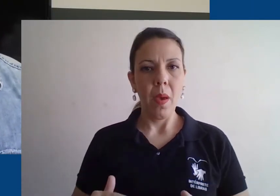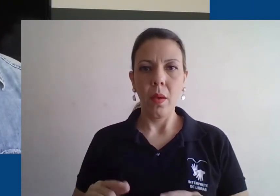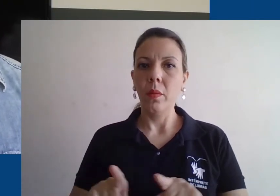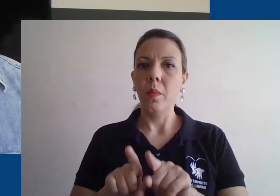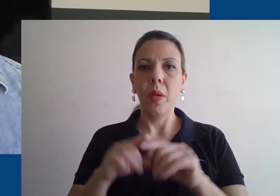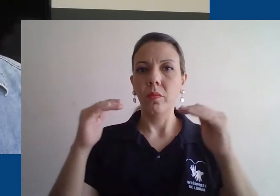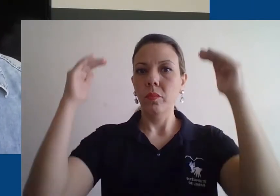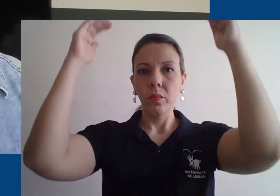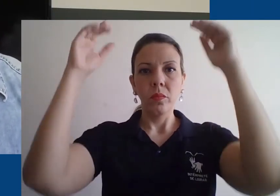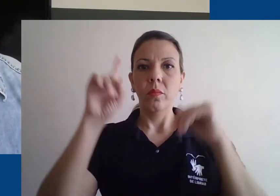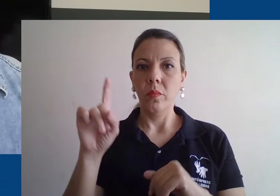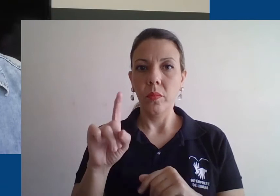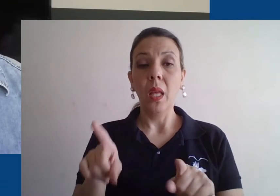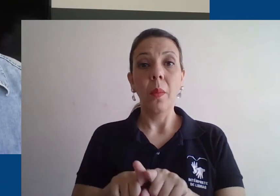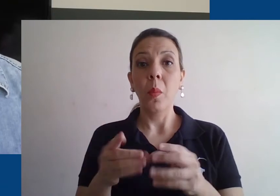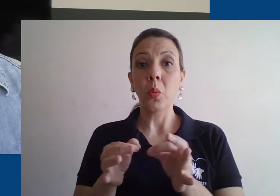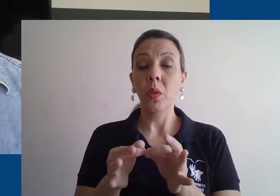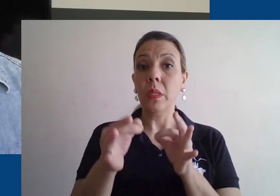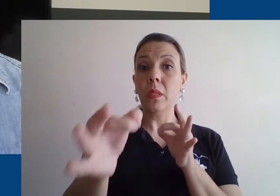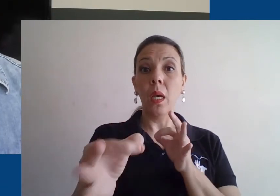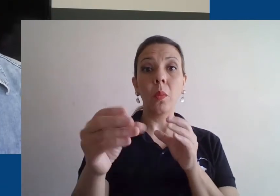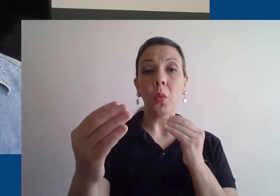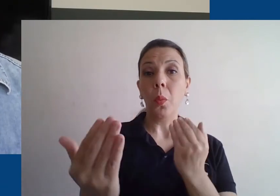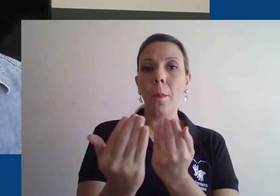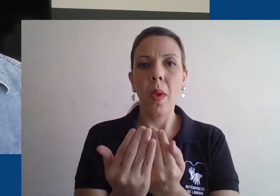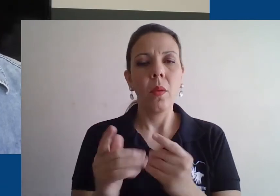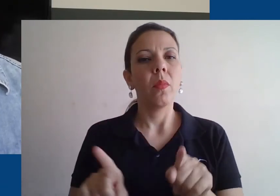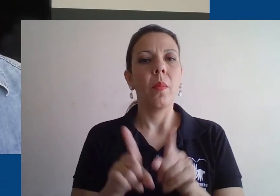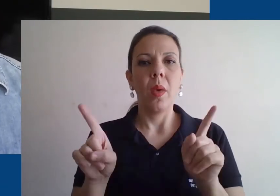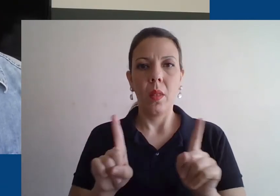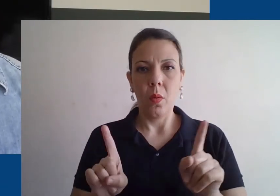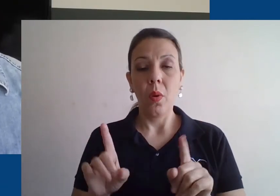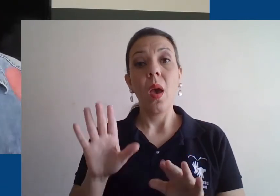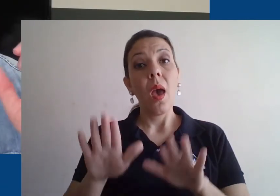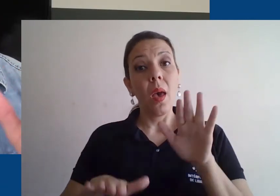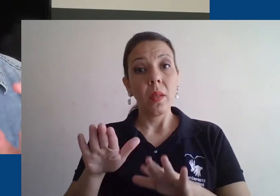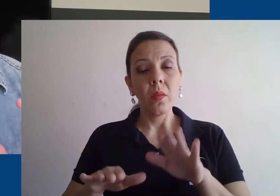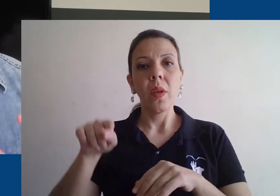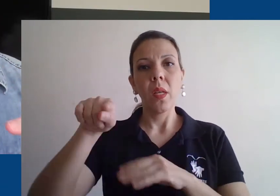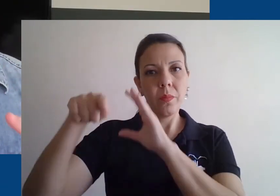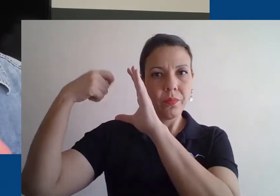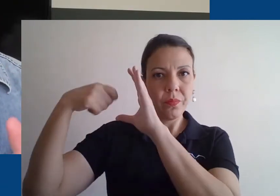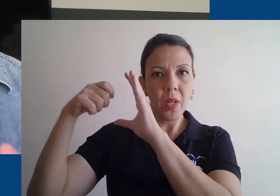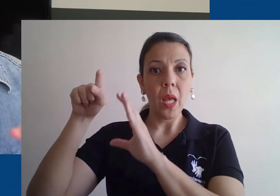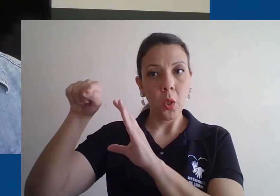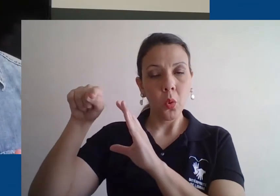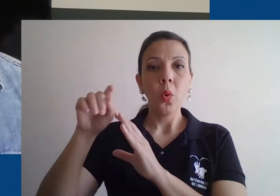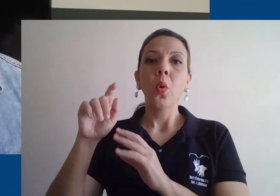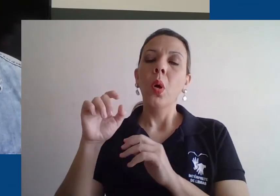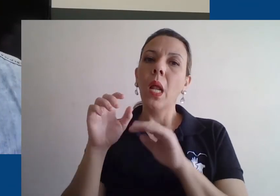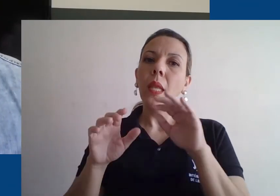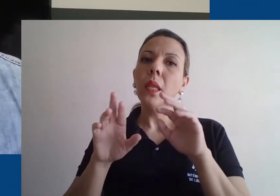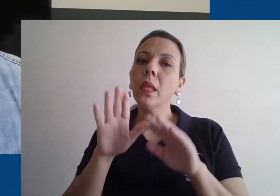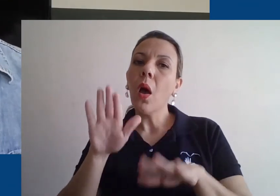baixa, também não muito distante, não muito próxima. A câmera, às vezes, você tem que deixar ela um pouquinho mais distante porque ela tem um zoom já meio que embutido